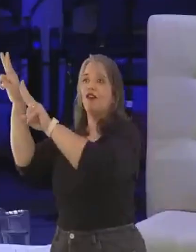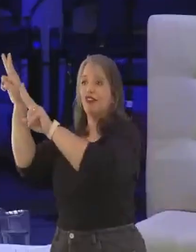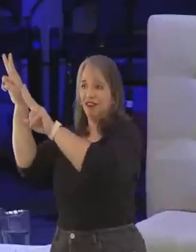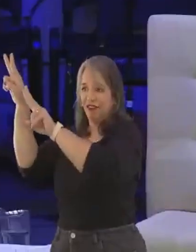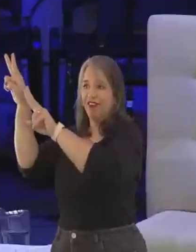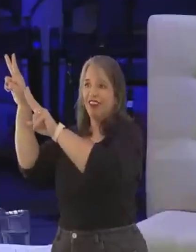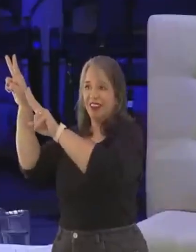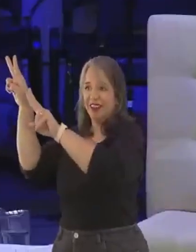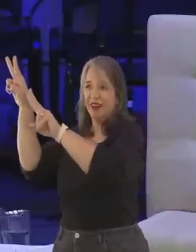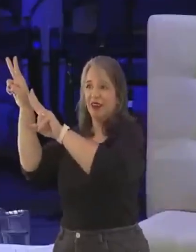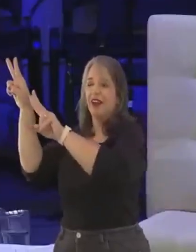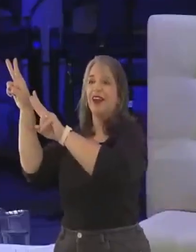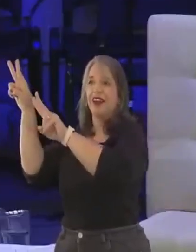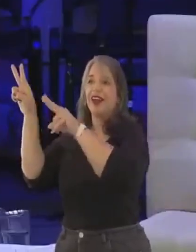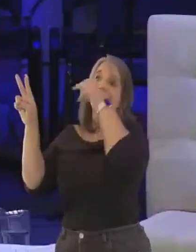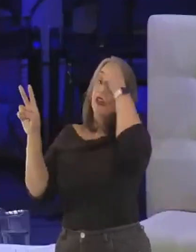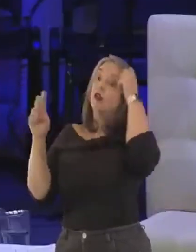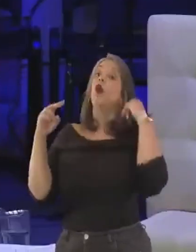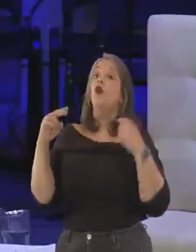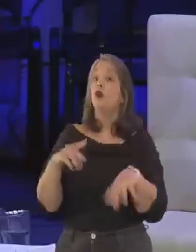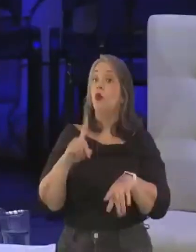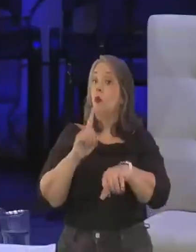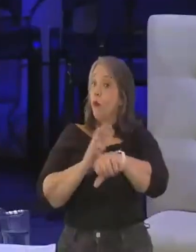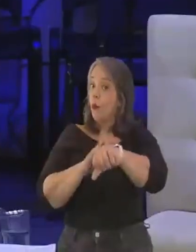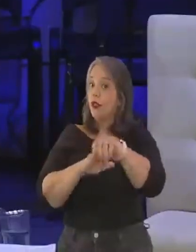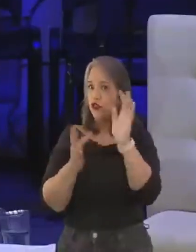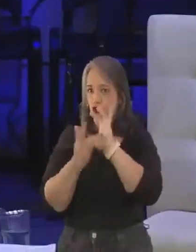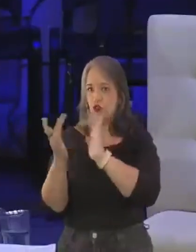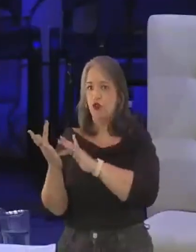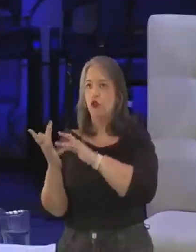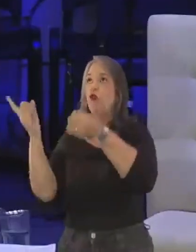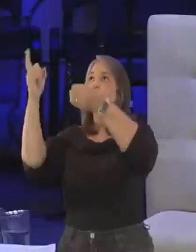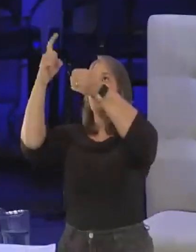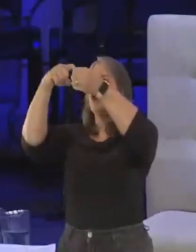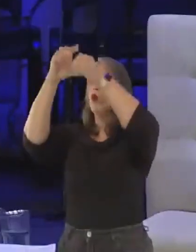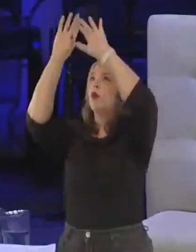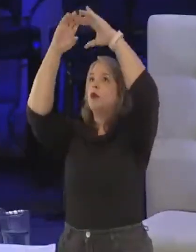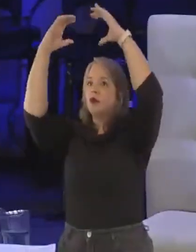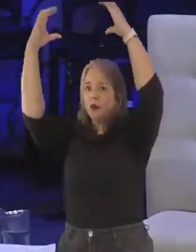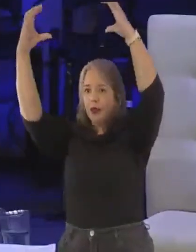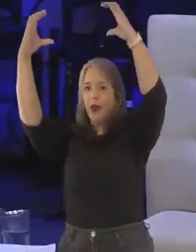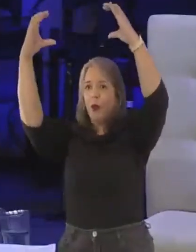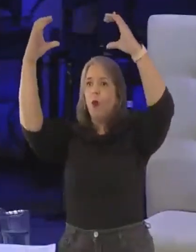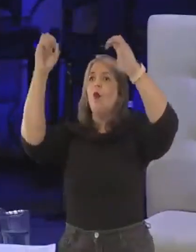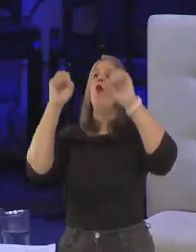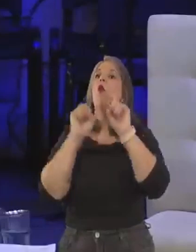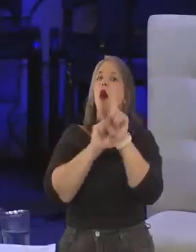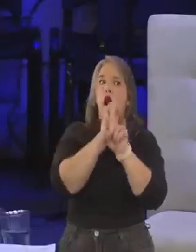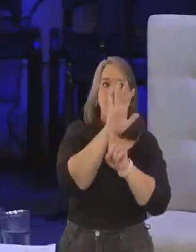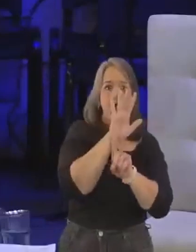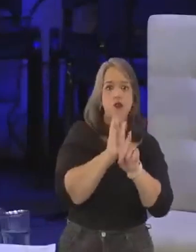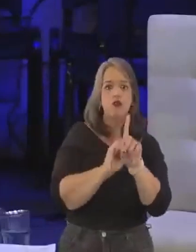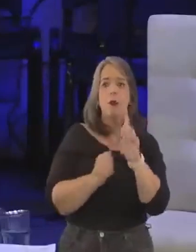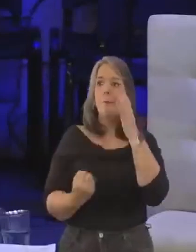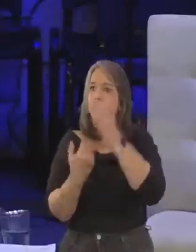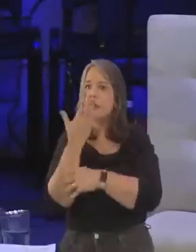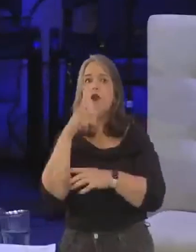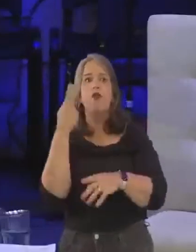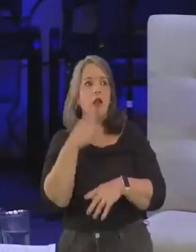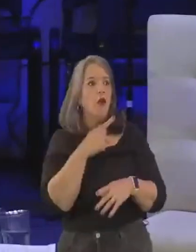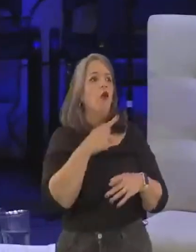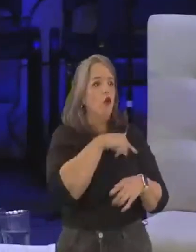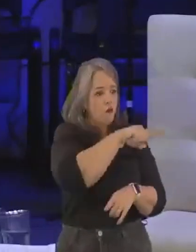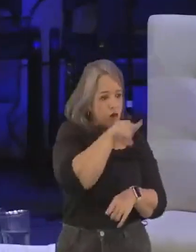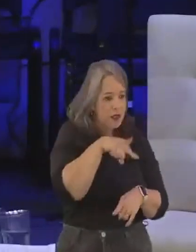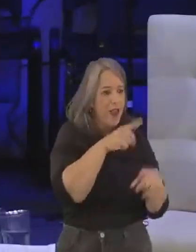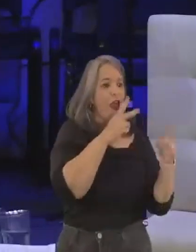subir, da mesma forma como o viram subir, Ele voltará. A volta de